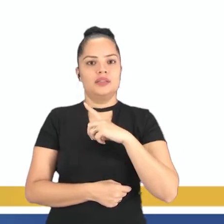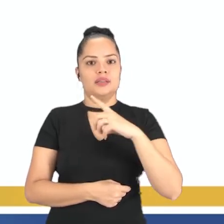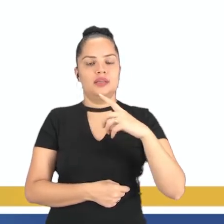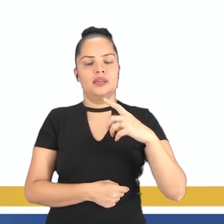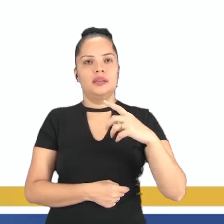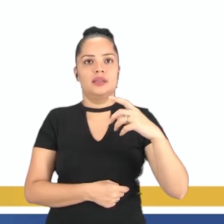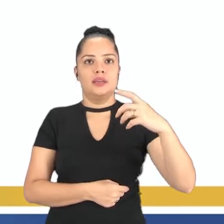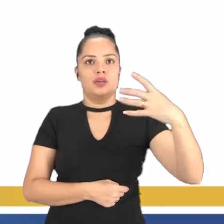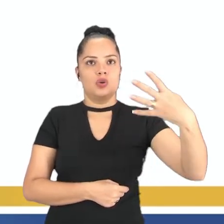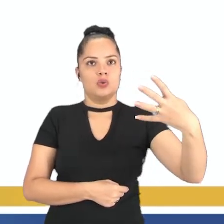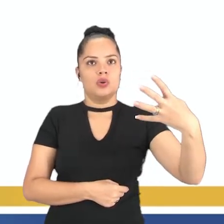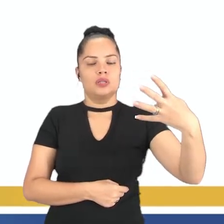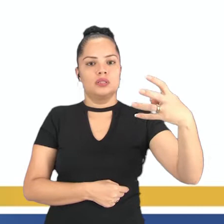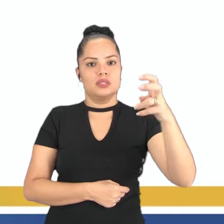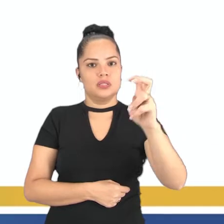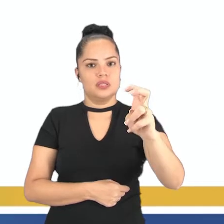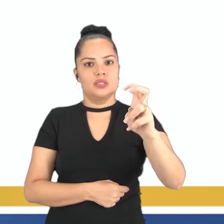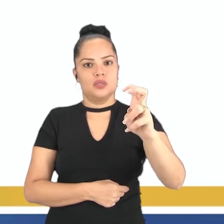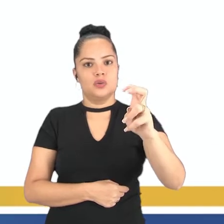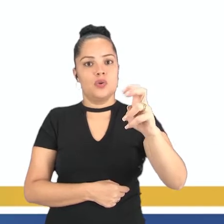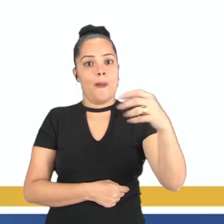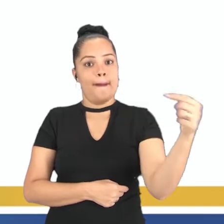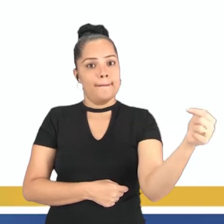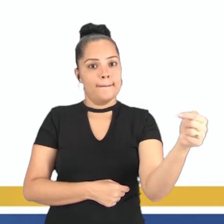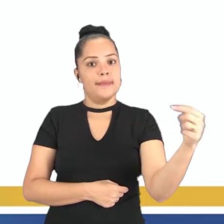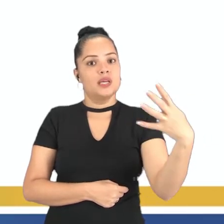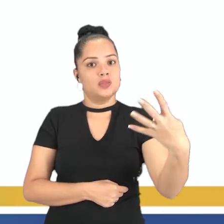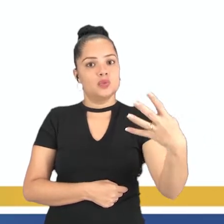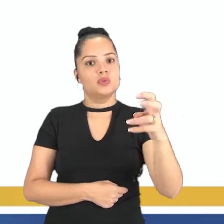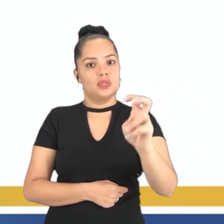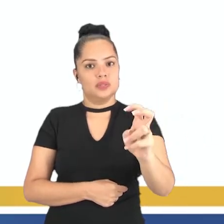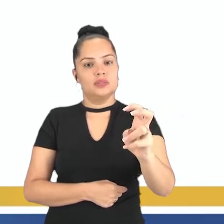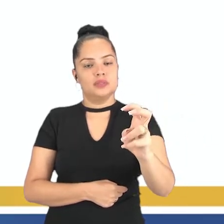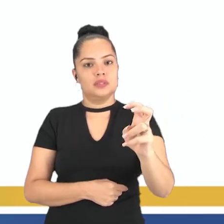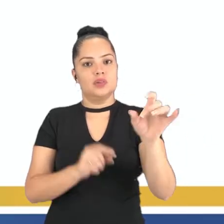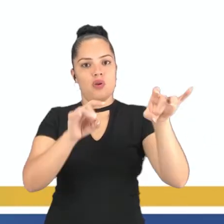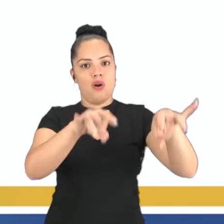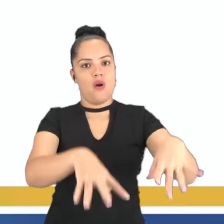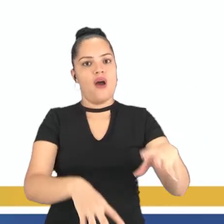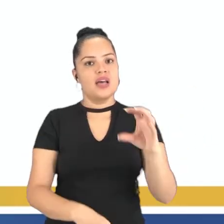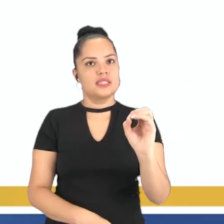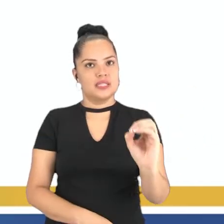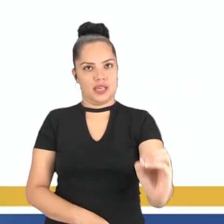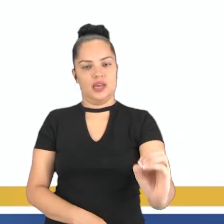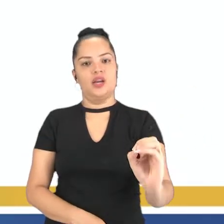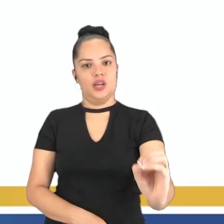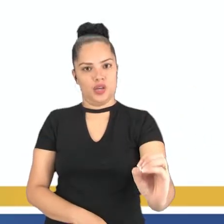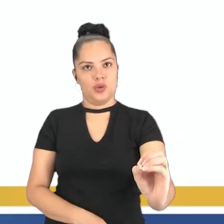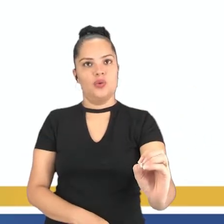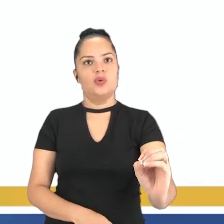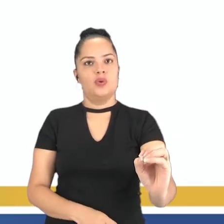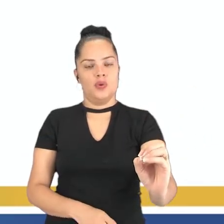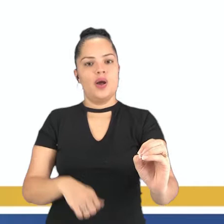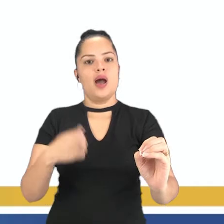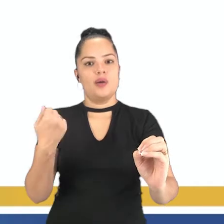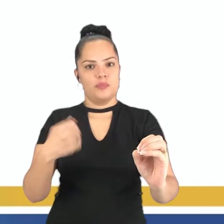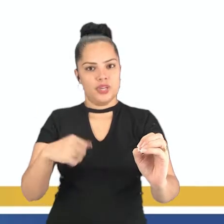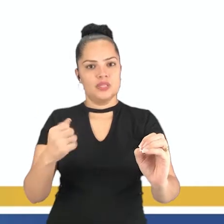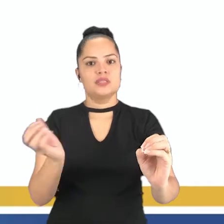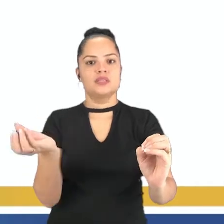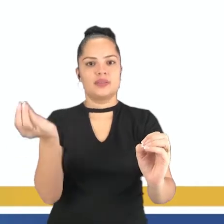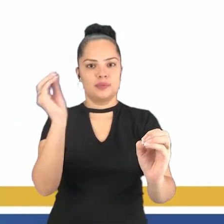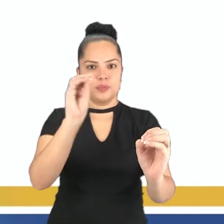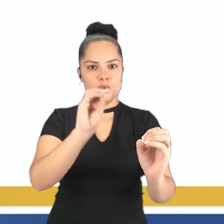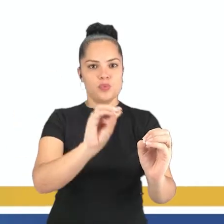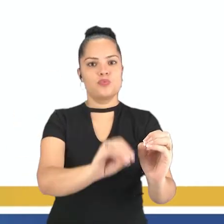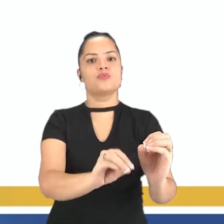45, o resultado, o resto é 0. Como nós temos outro zero, nós vamos descer ele e colocar